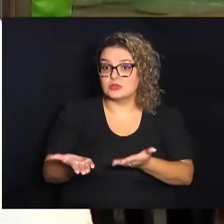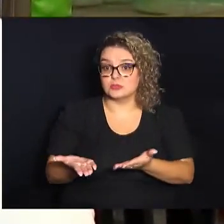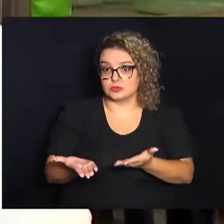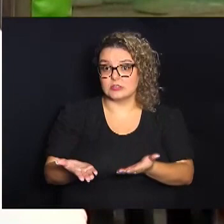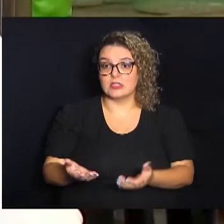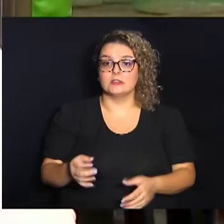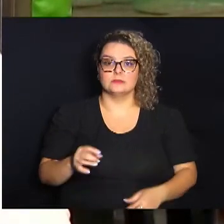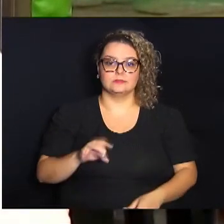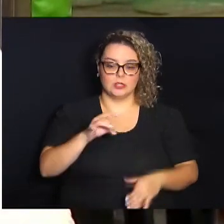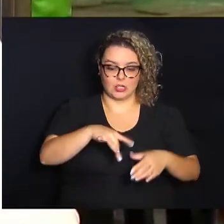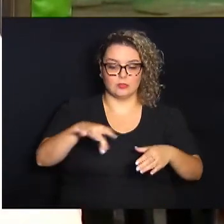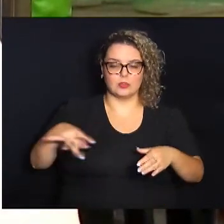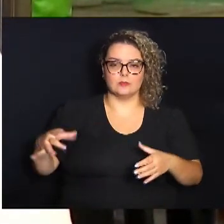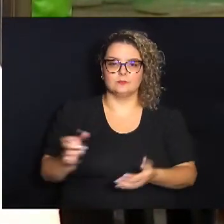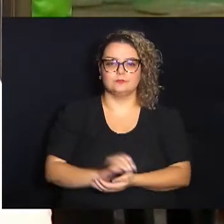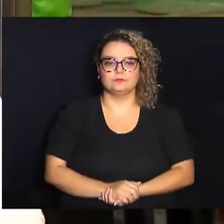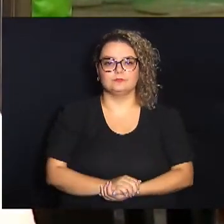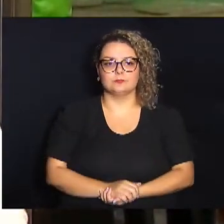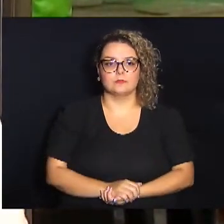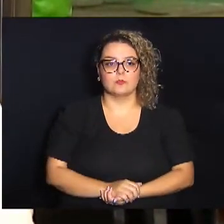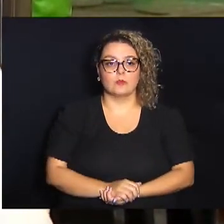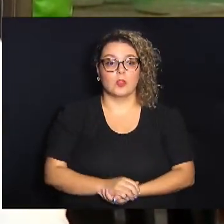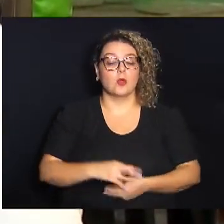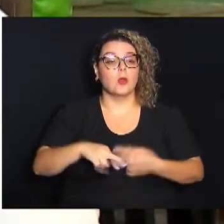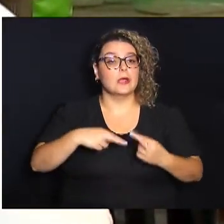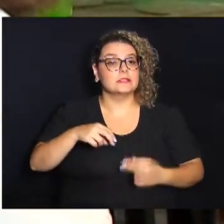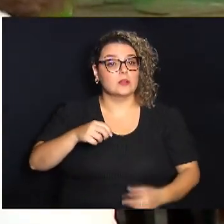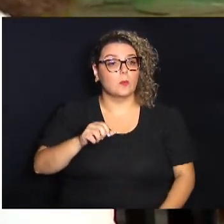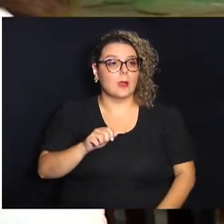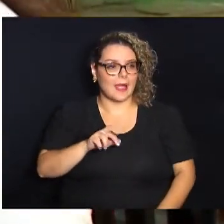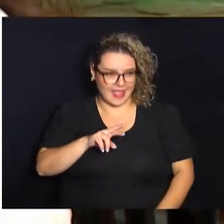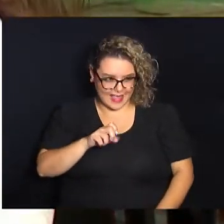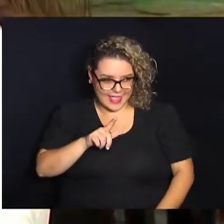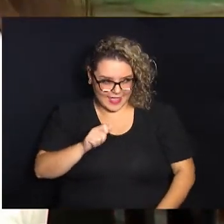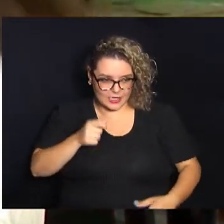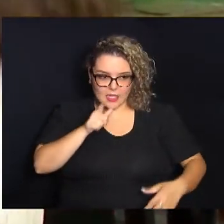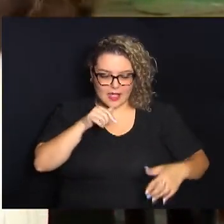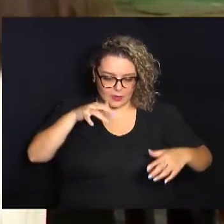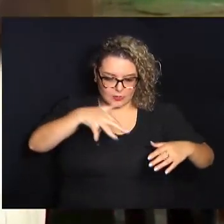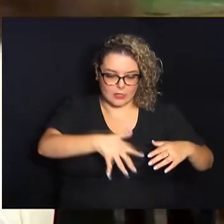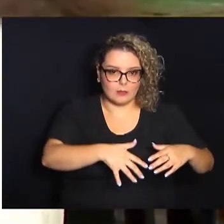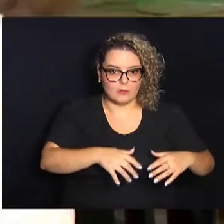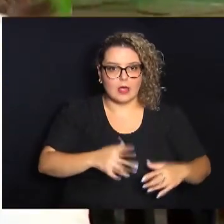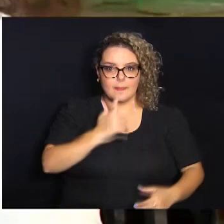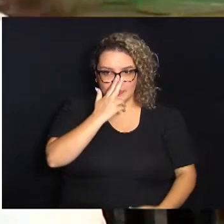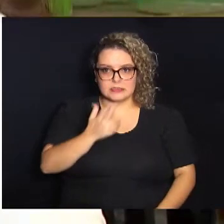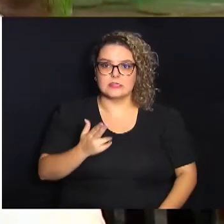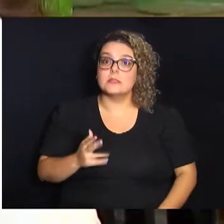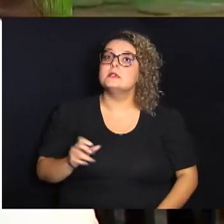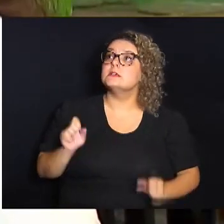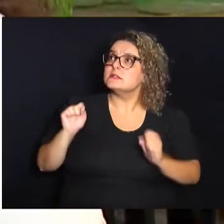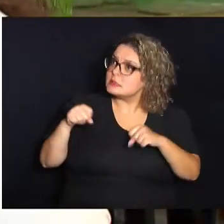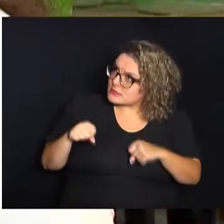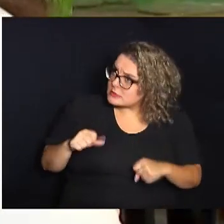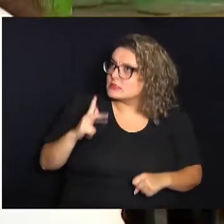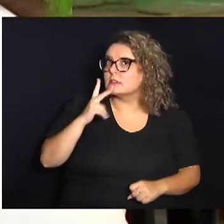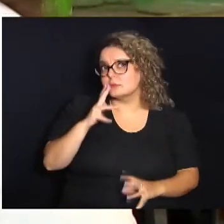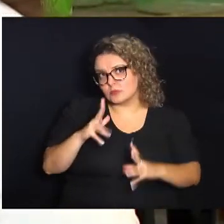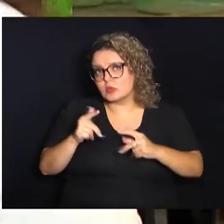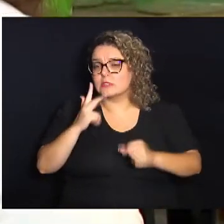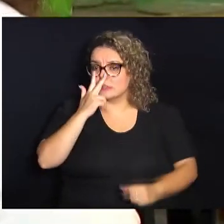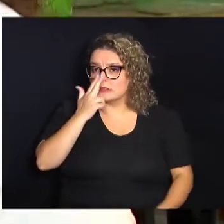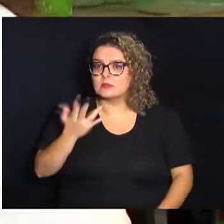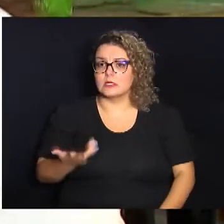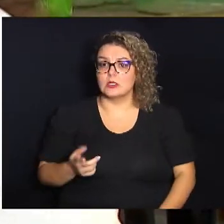ser cuidada. Com relação à rega, elas são parecidas, a necessidade? São todas parecidas. E um ponto